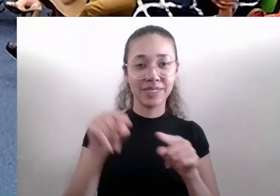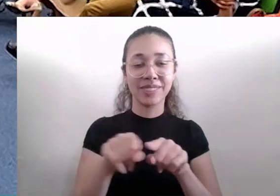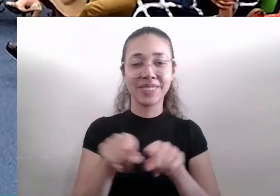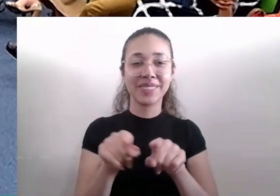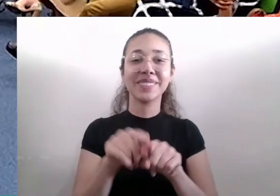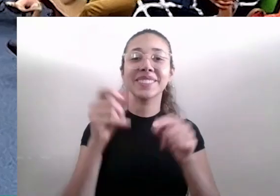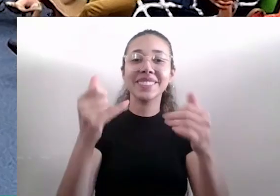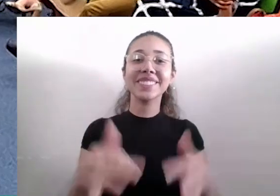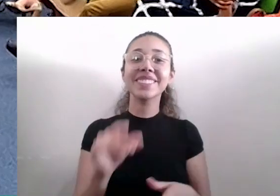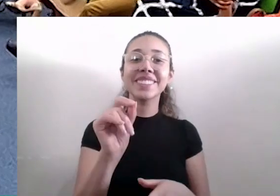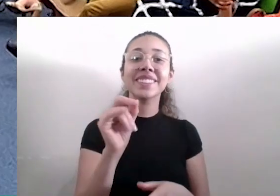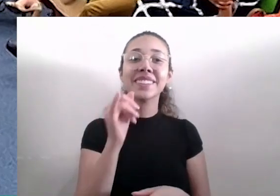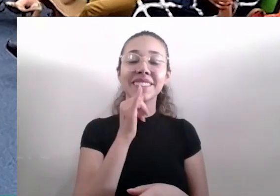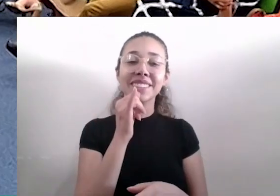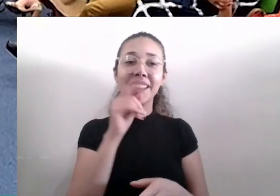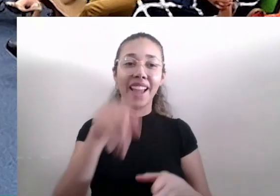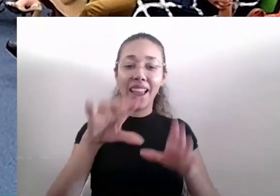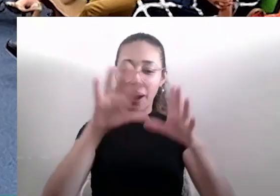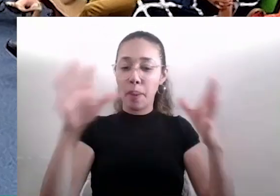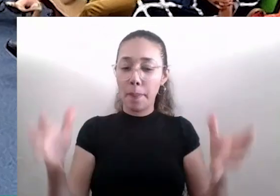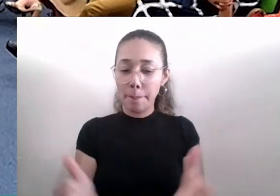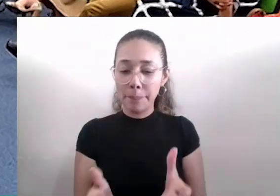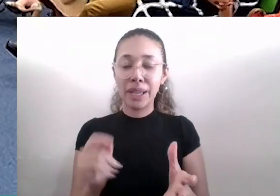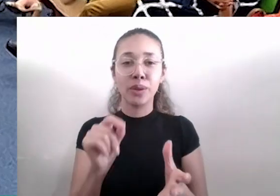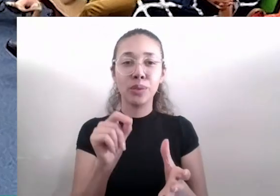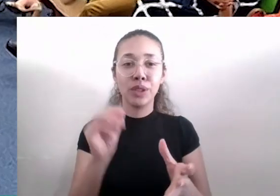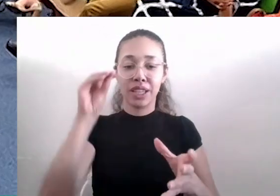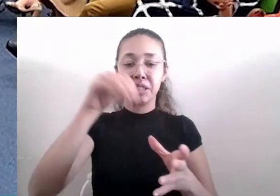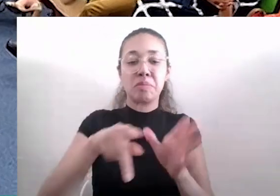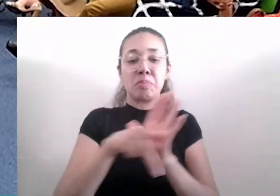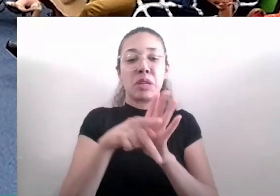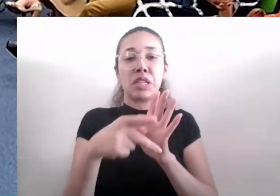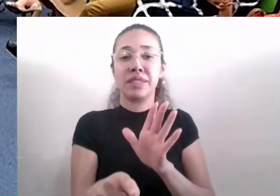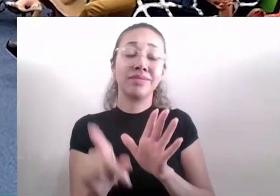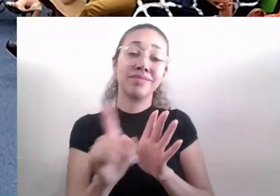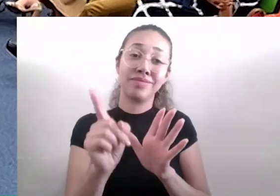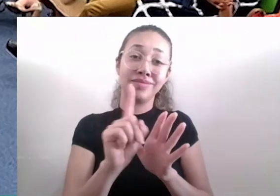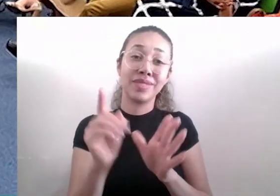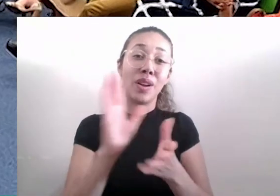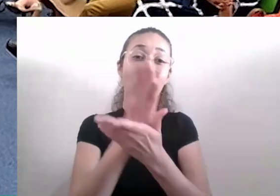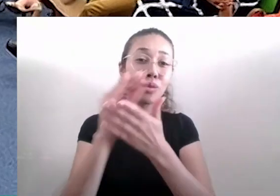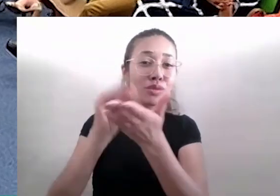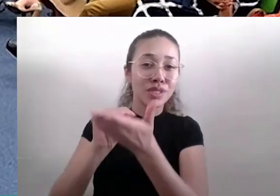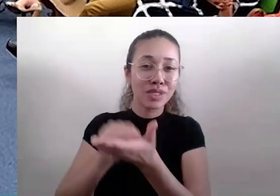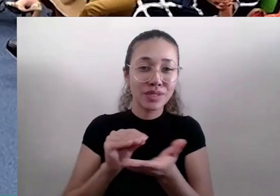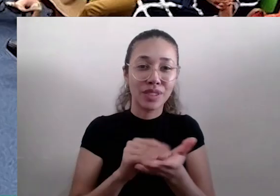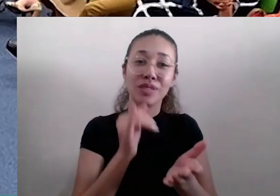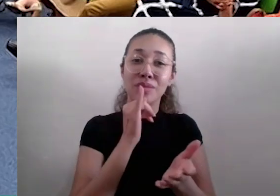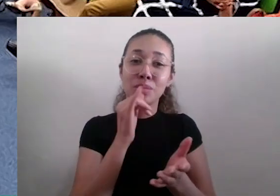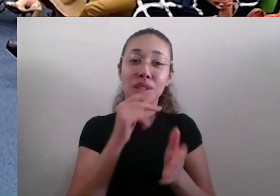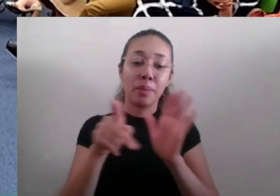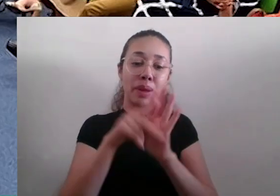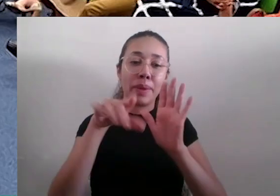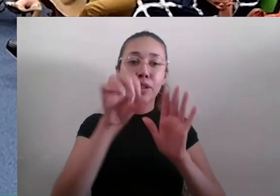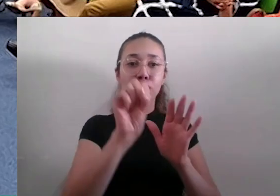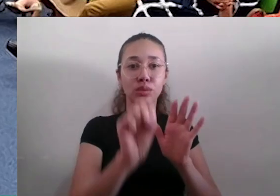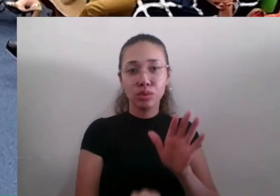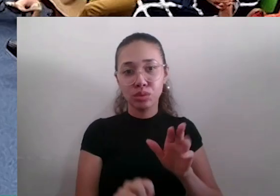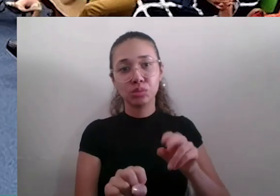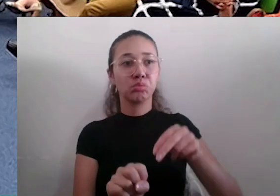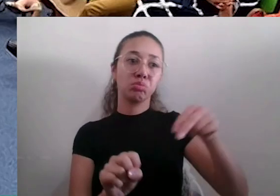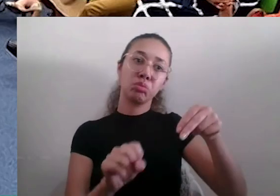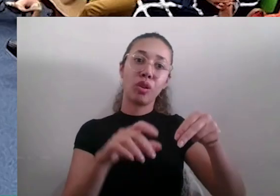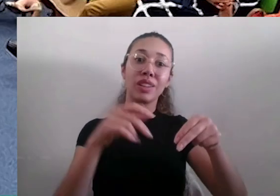de G é é é uma bolha sudestina a gente tem pouco alcance no Norte no Nordeste sudestina e sulista também então é mais no